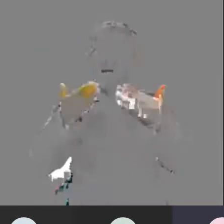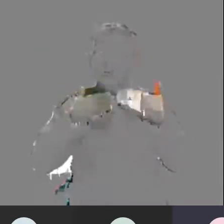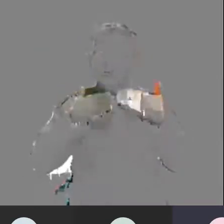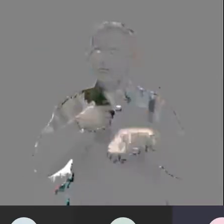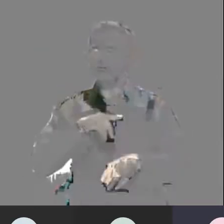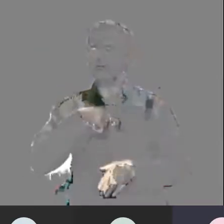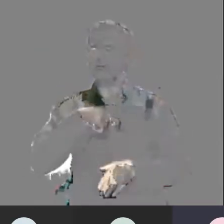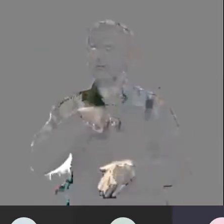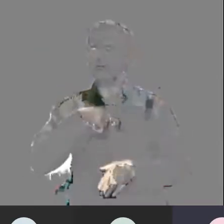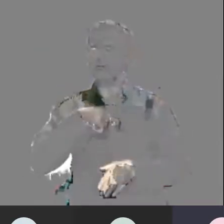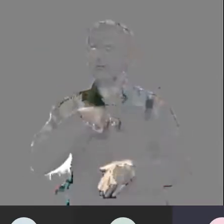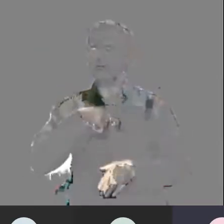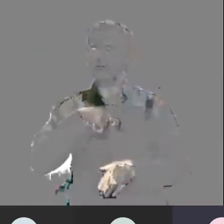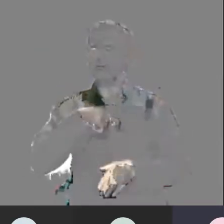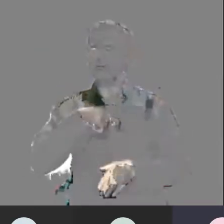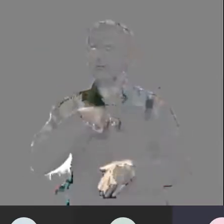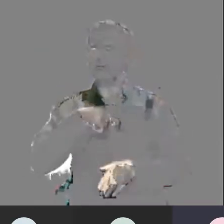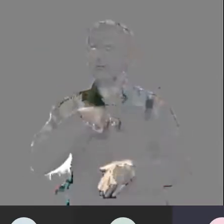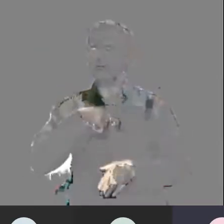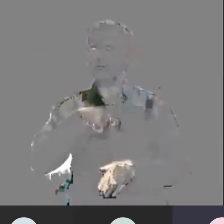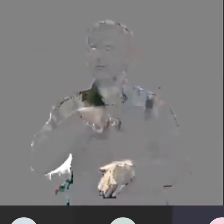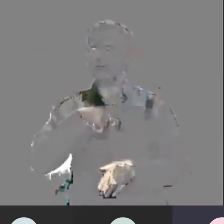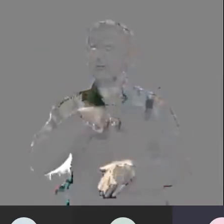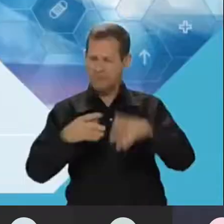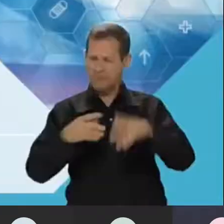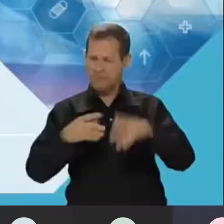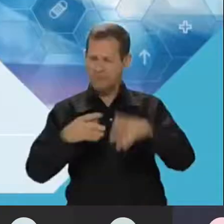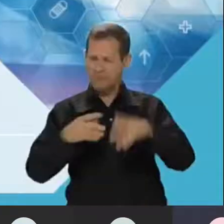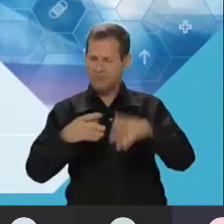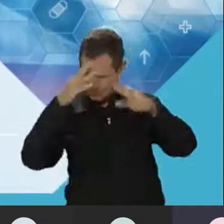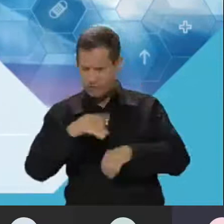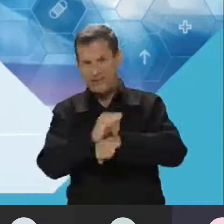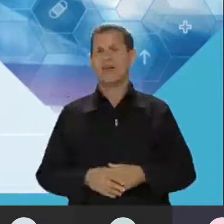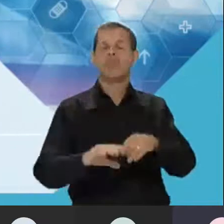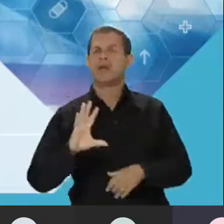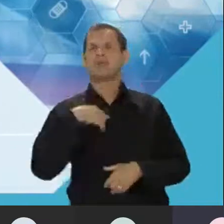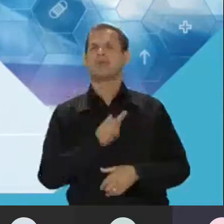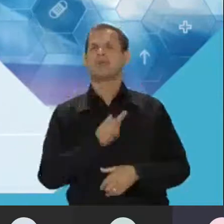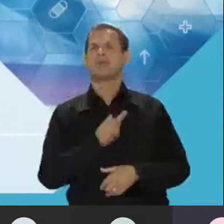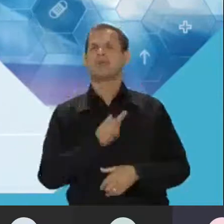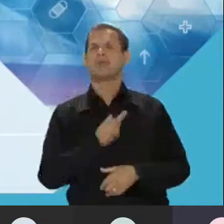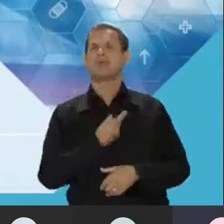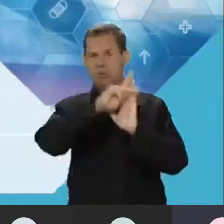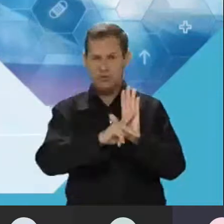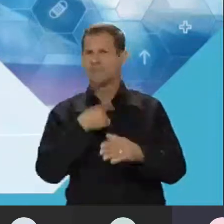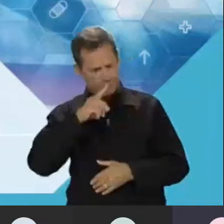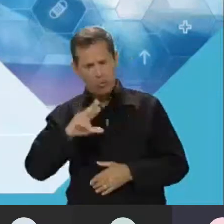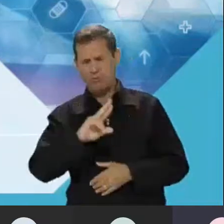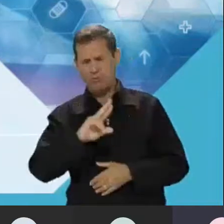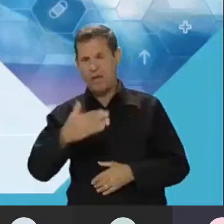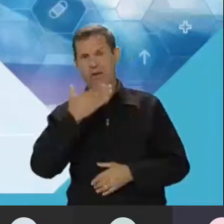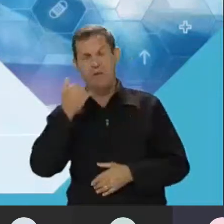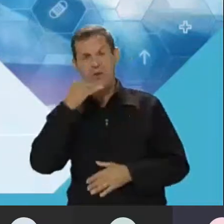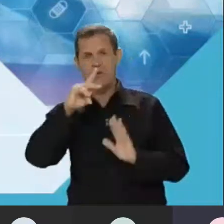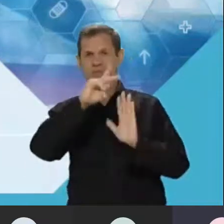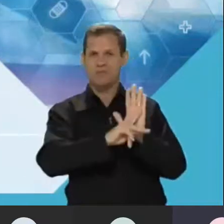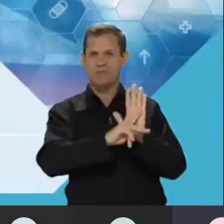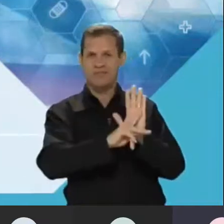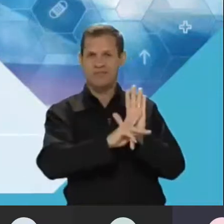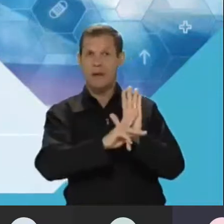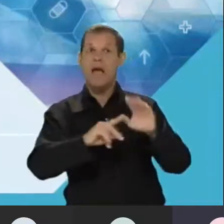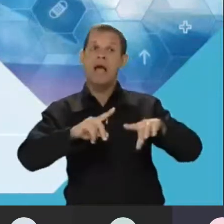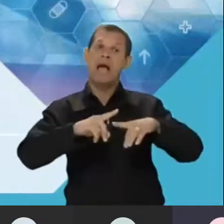Então, novamente, a gente tem que pensar na situação, no local, no clima onde nós estamos projetando, para que a gente consiga, então, aplicar o melhor